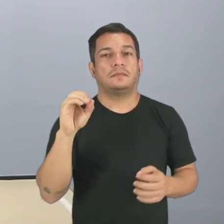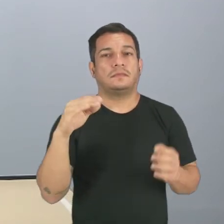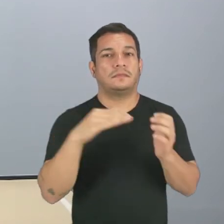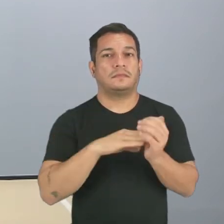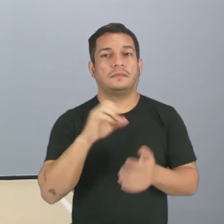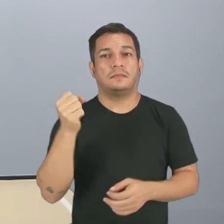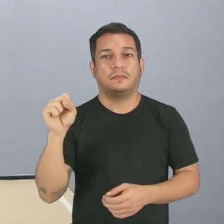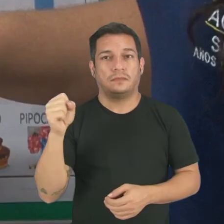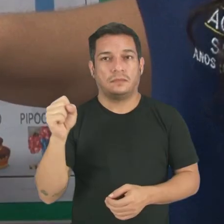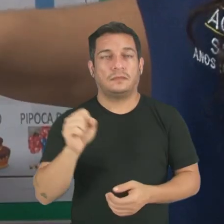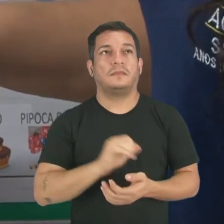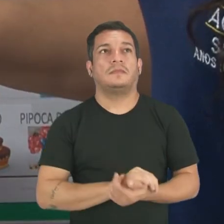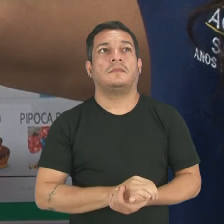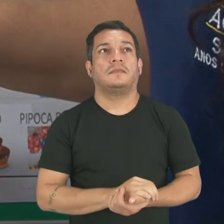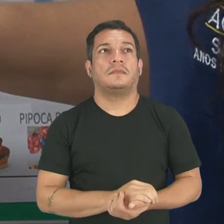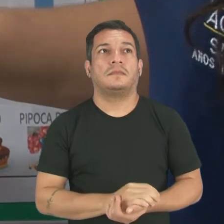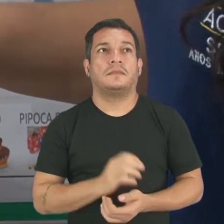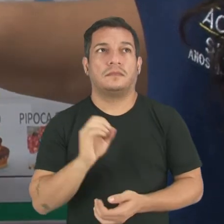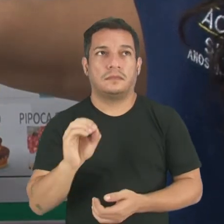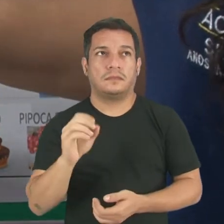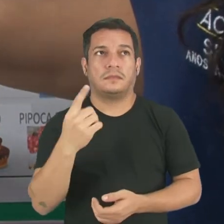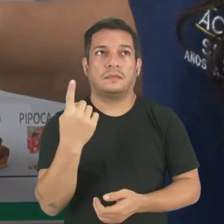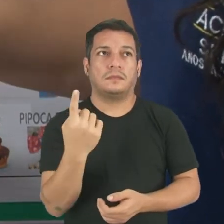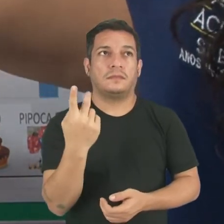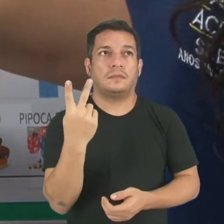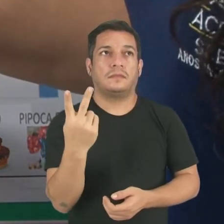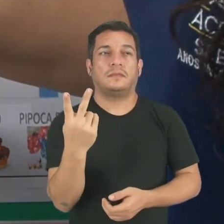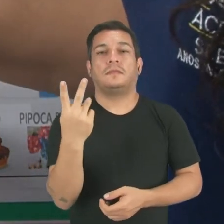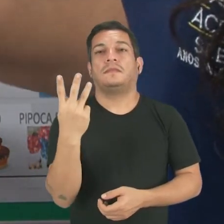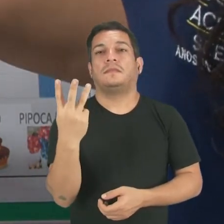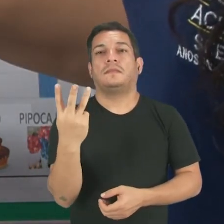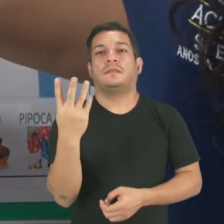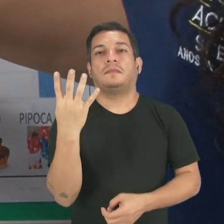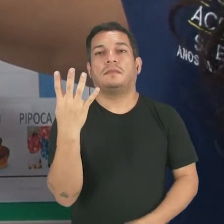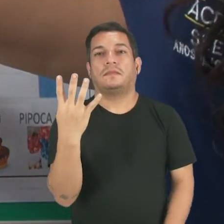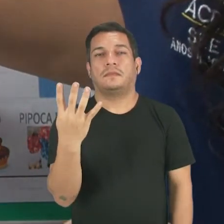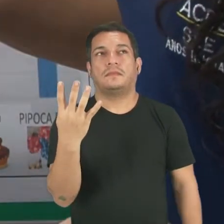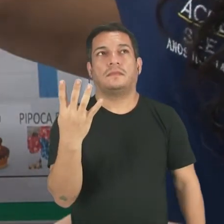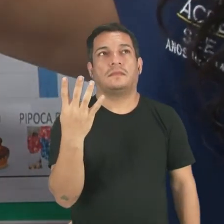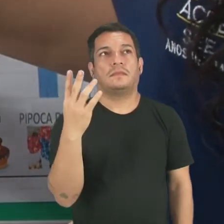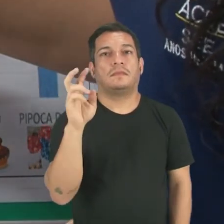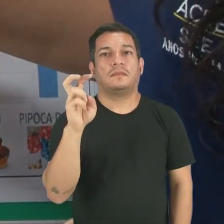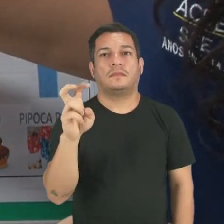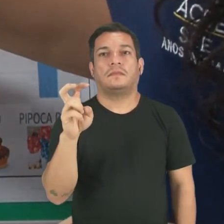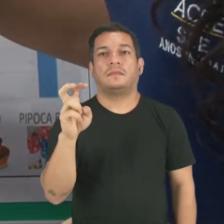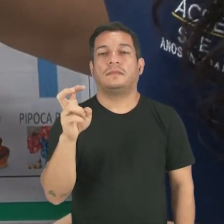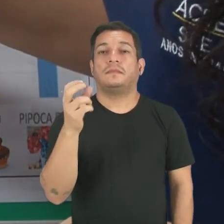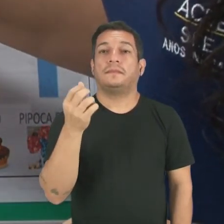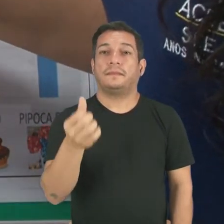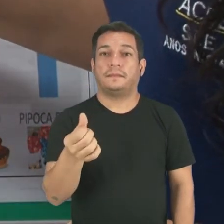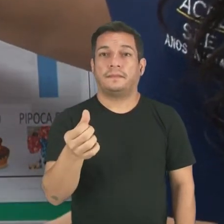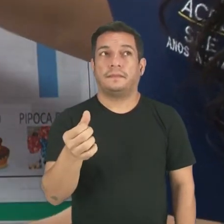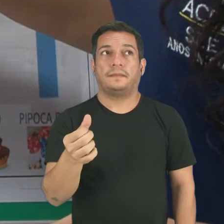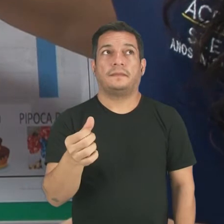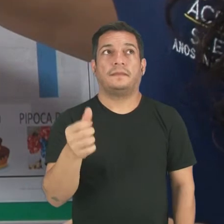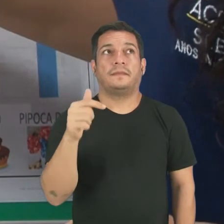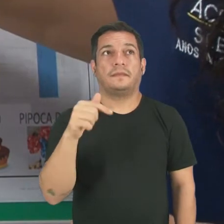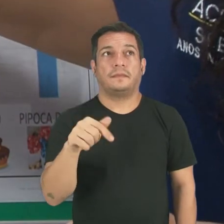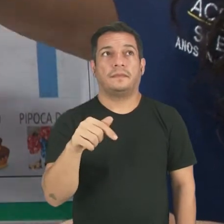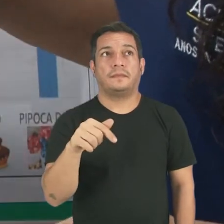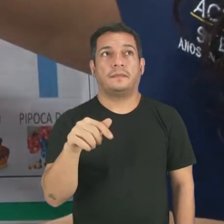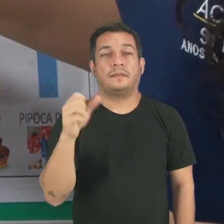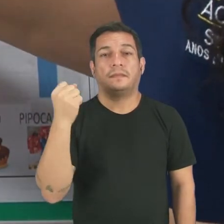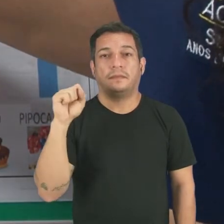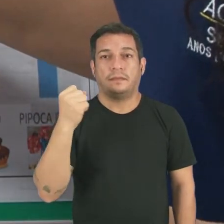até o 8. 0 pessoas, 1 pessoa, 2 pessoas, 3 pessoas, 4 pessoas, 5 pessoas, 6